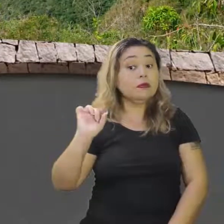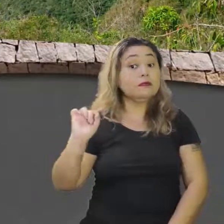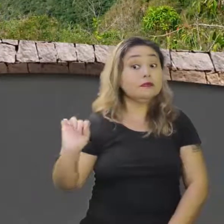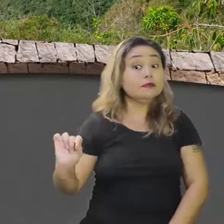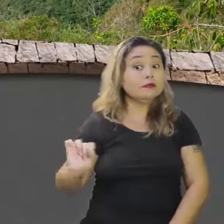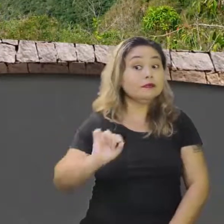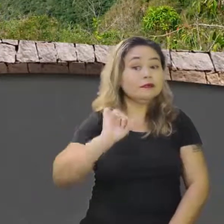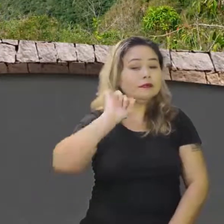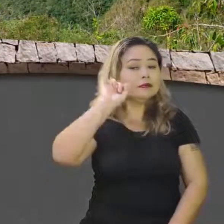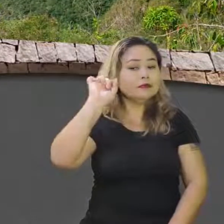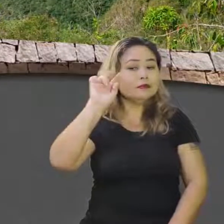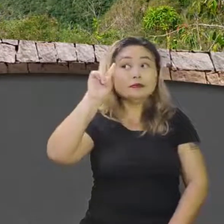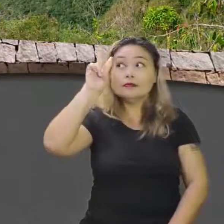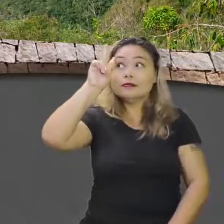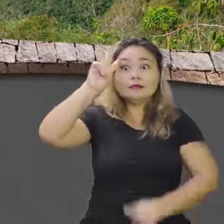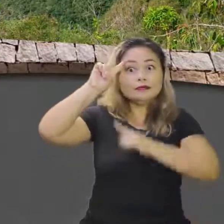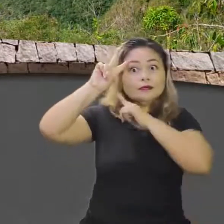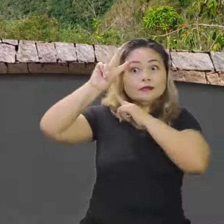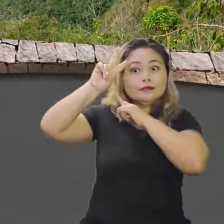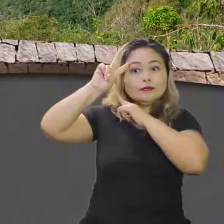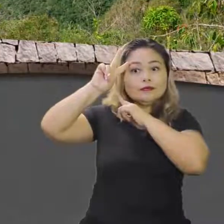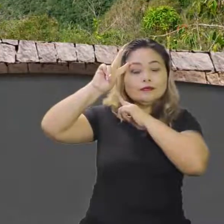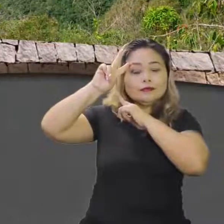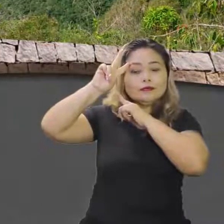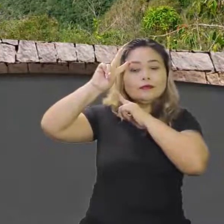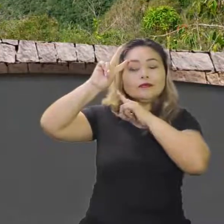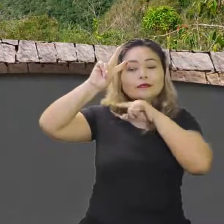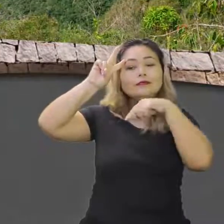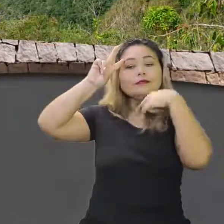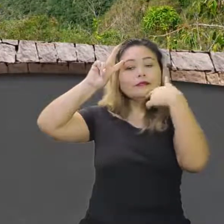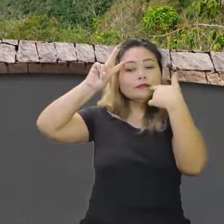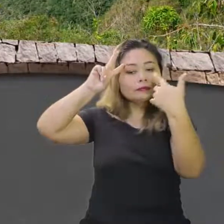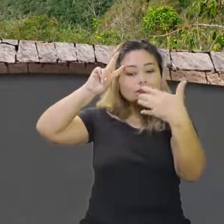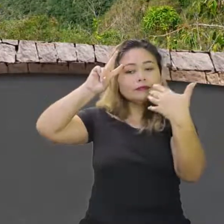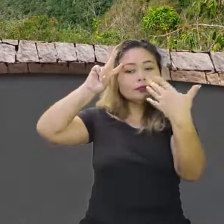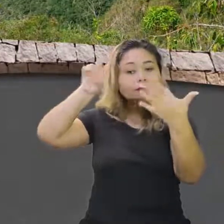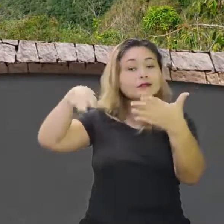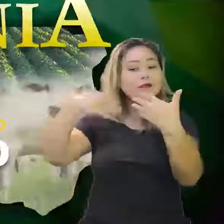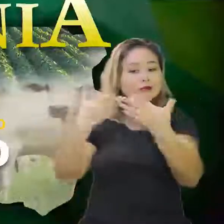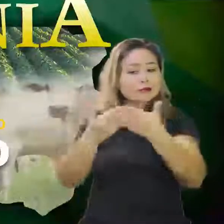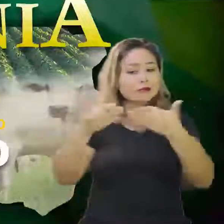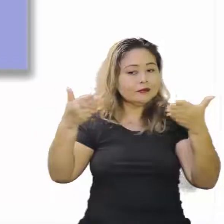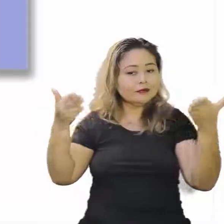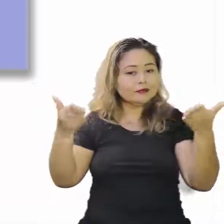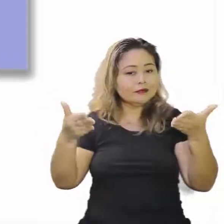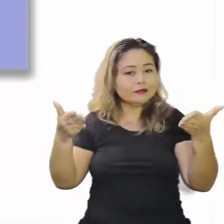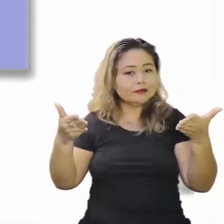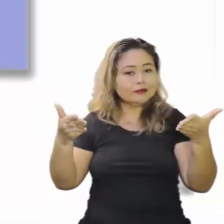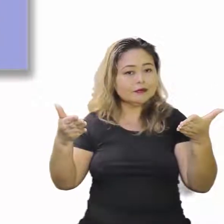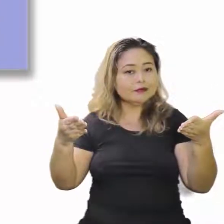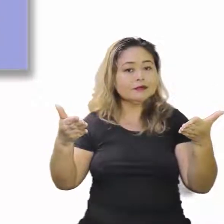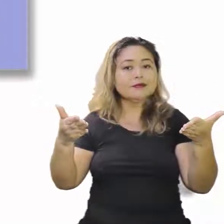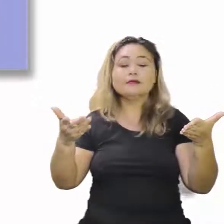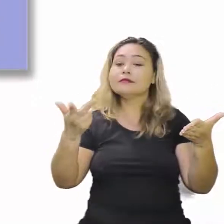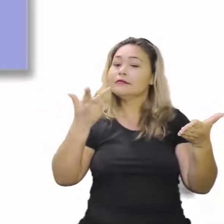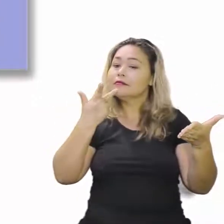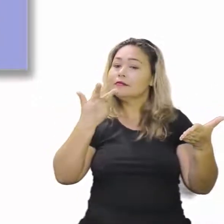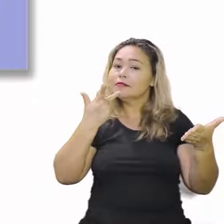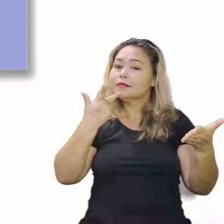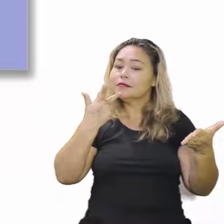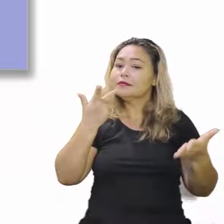quê? Da história. E é por isso de que, nessa aula de hoje,